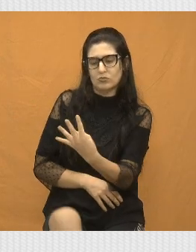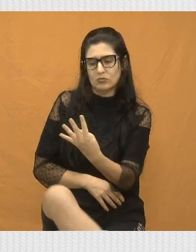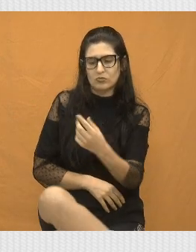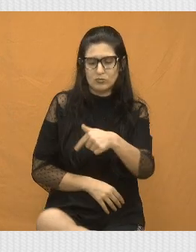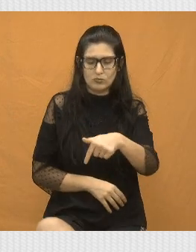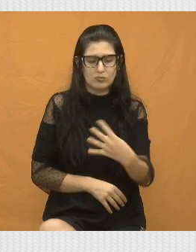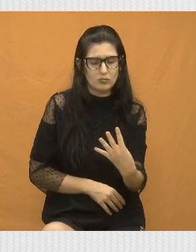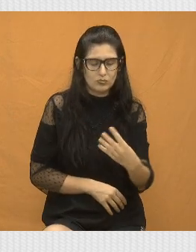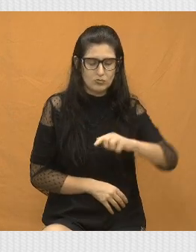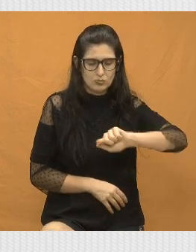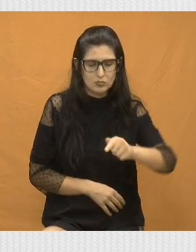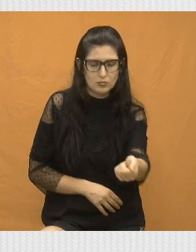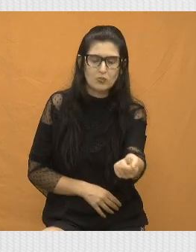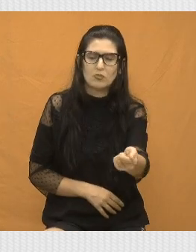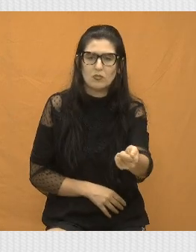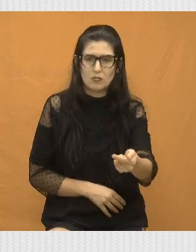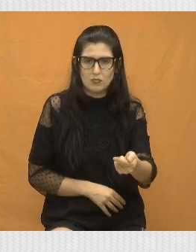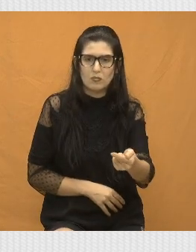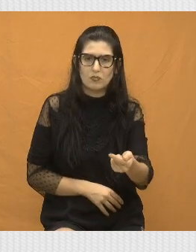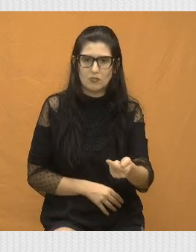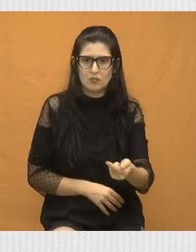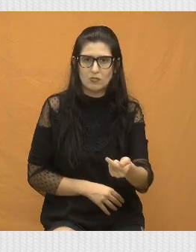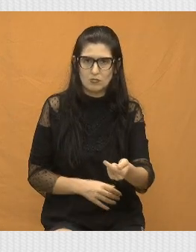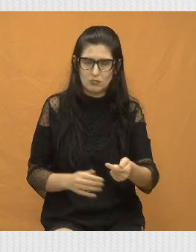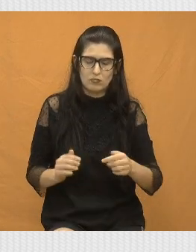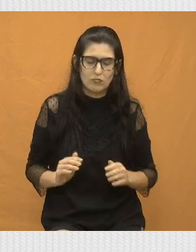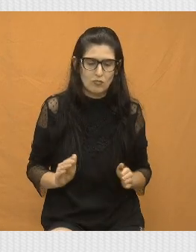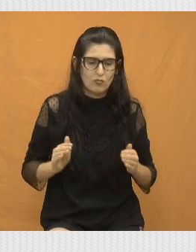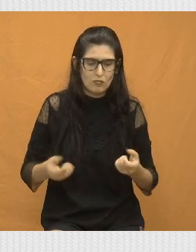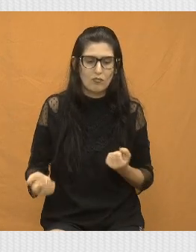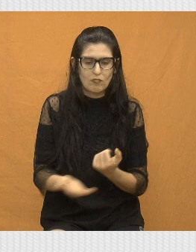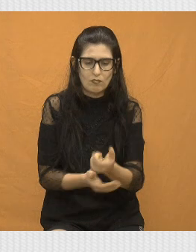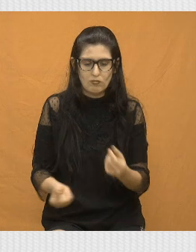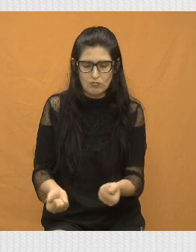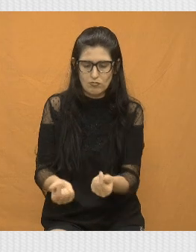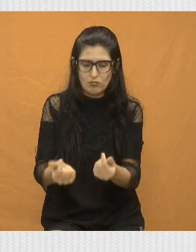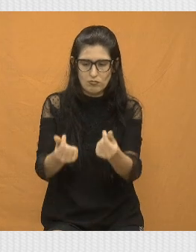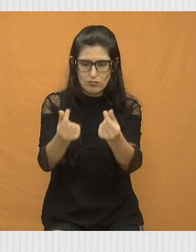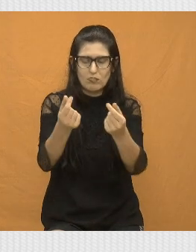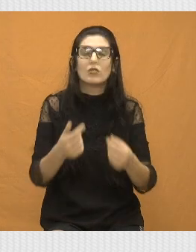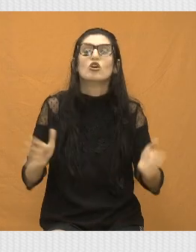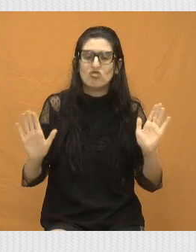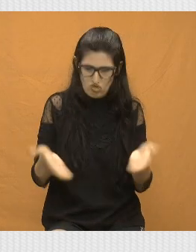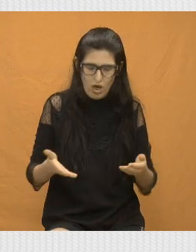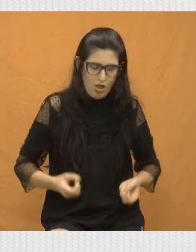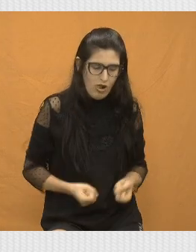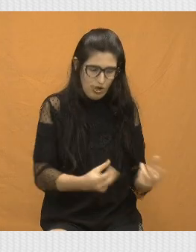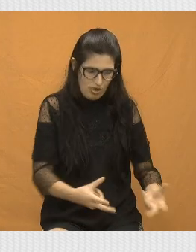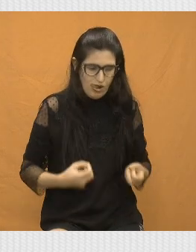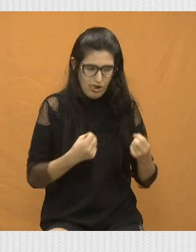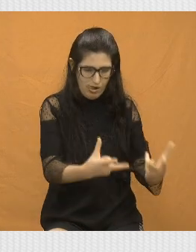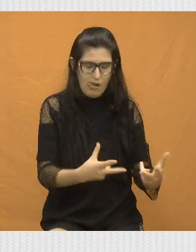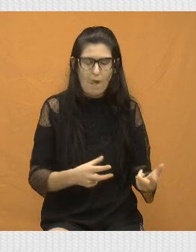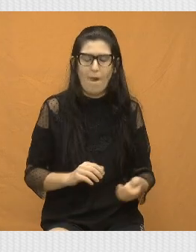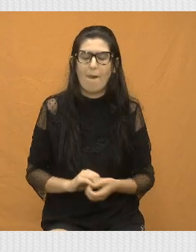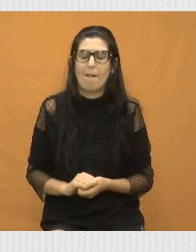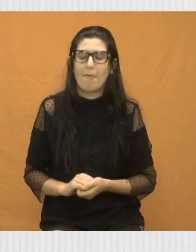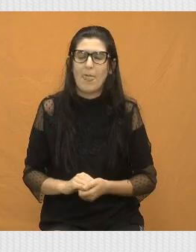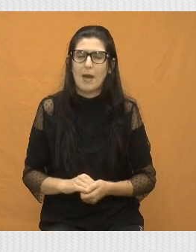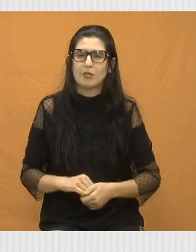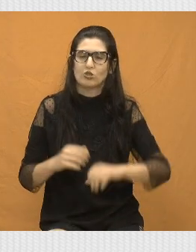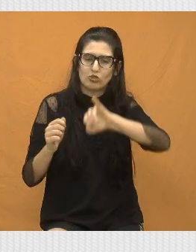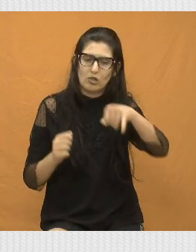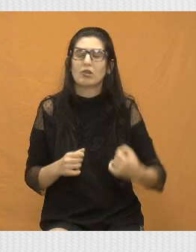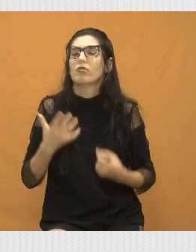209.474.000 como meta orçamentária. Já foi gastos nesse primeiro quadrimestre o entorno